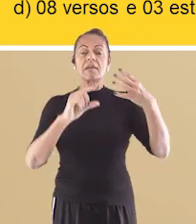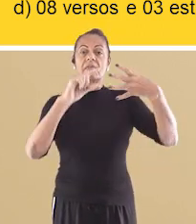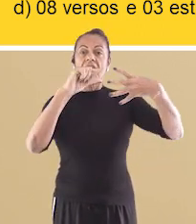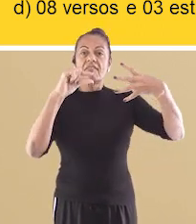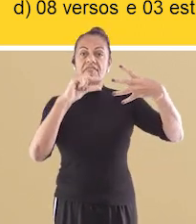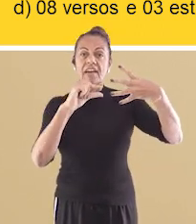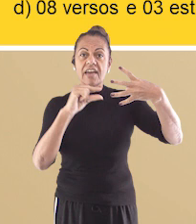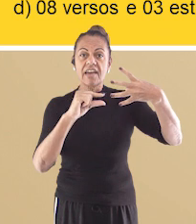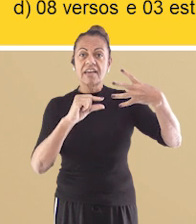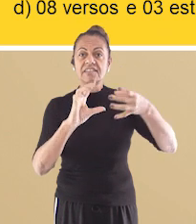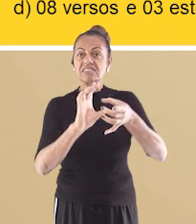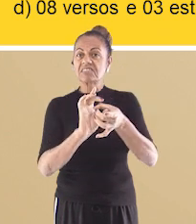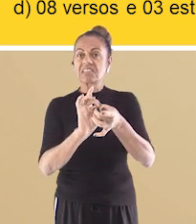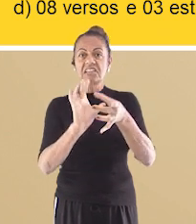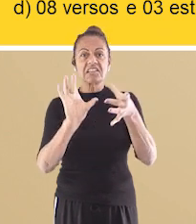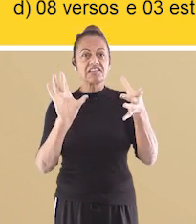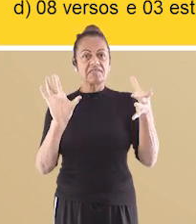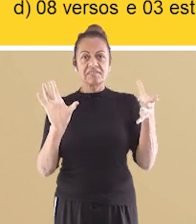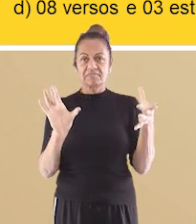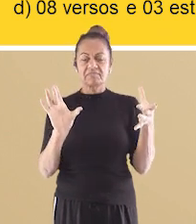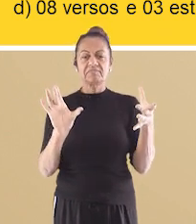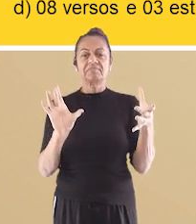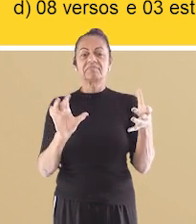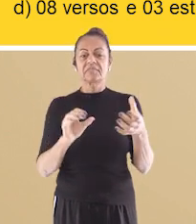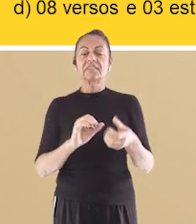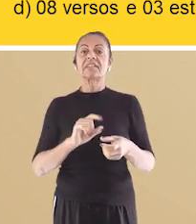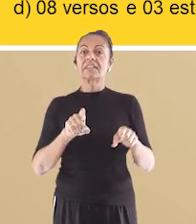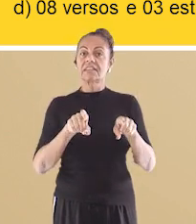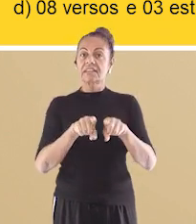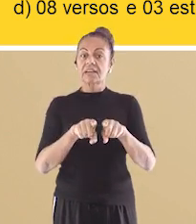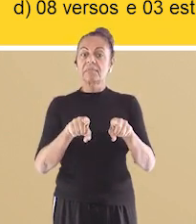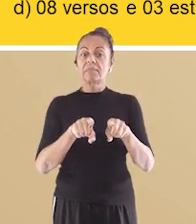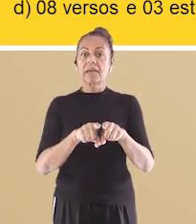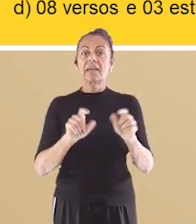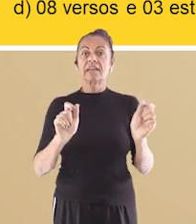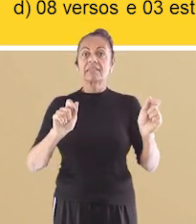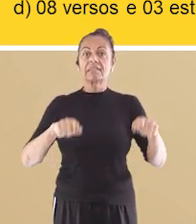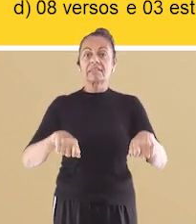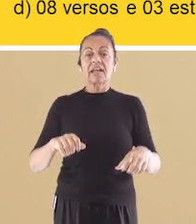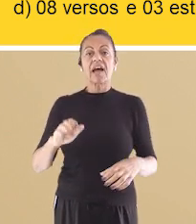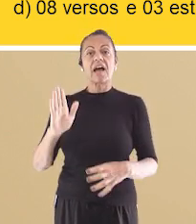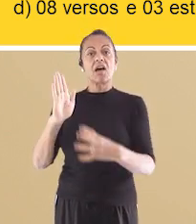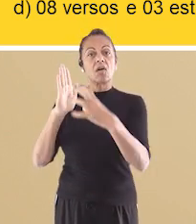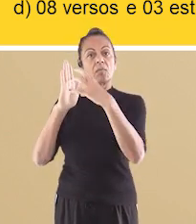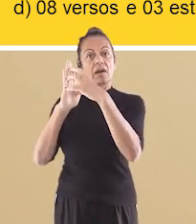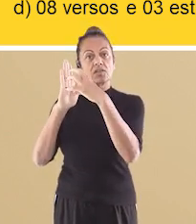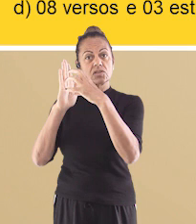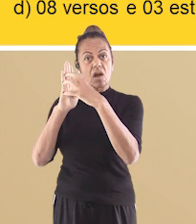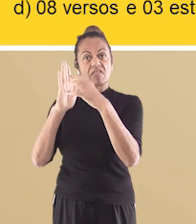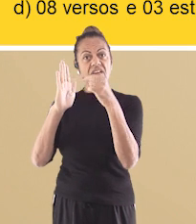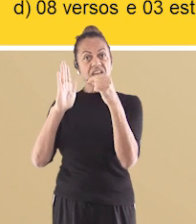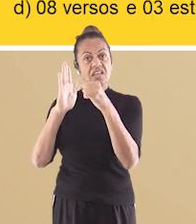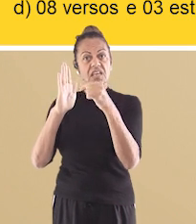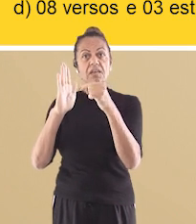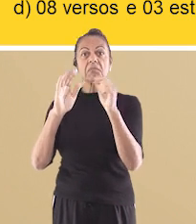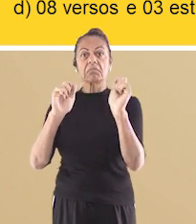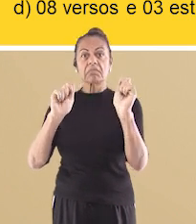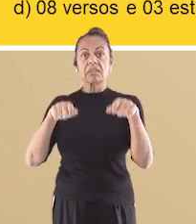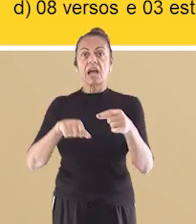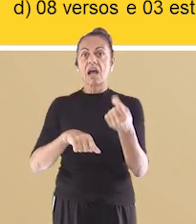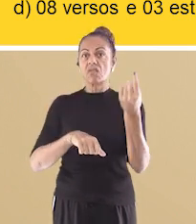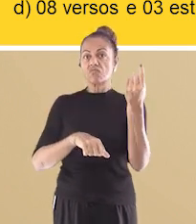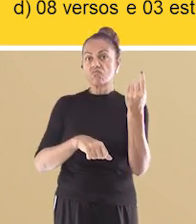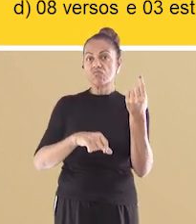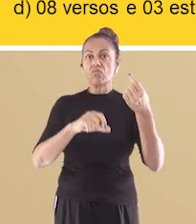ter poemas com quantos versos e estrofes quisermos. Inclusive, podemos ter uma estrofe com apenas